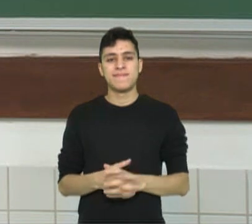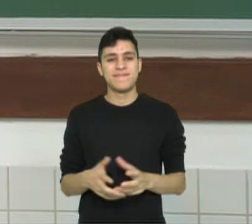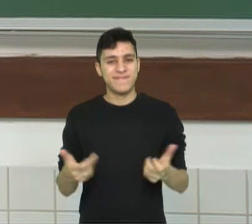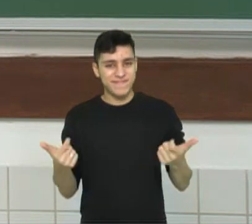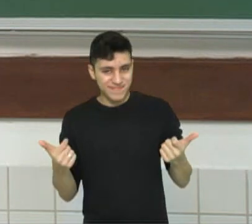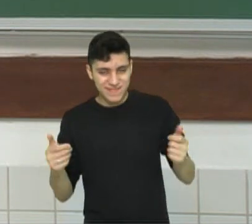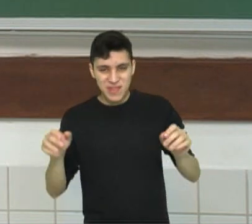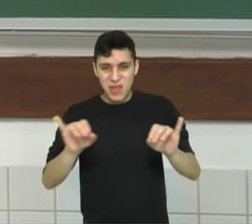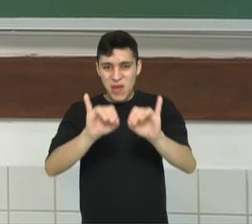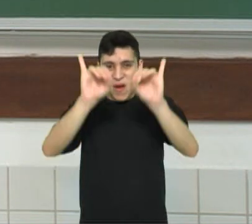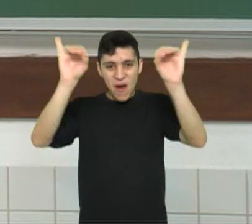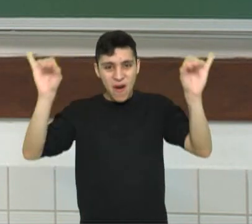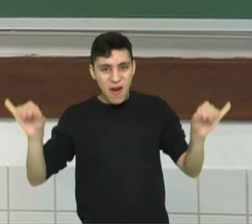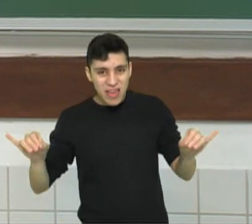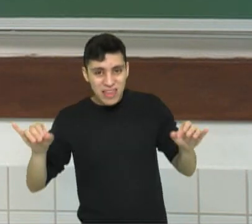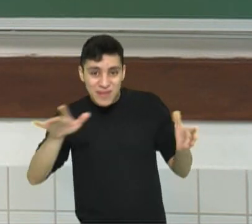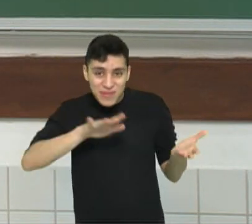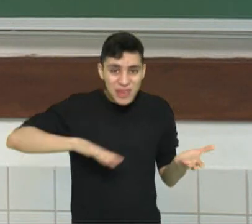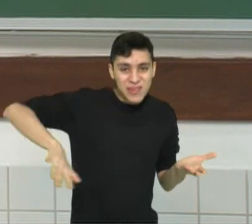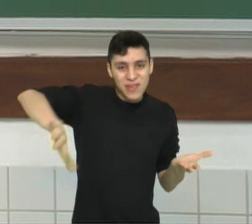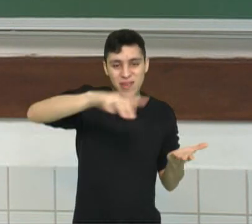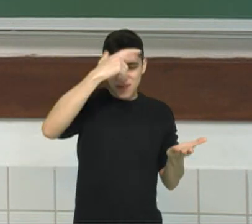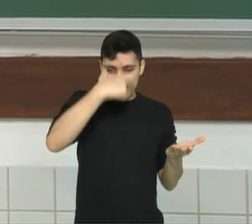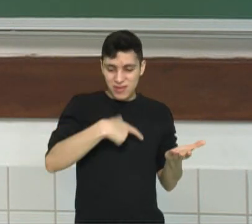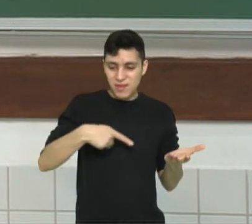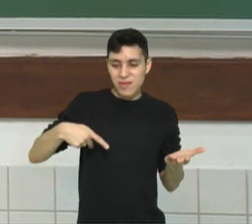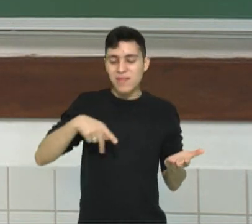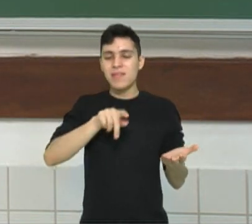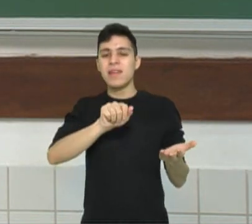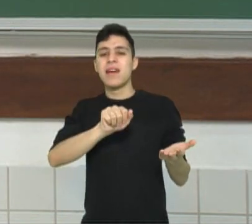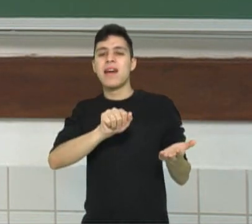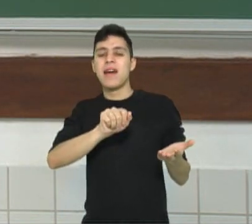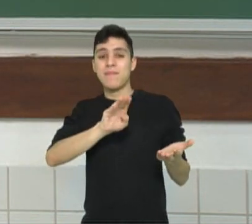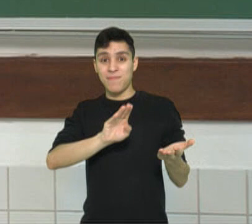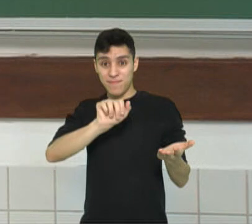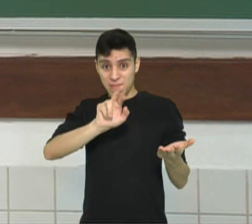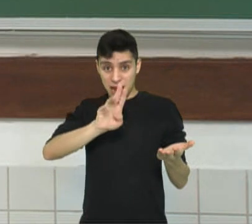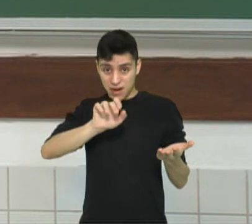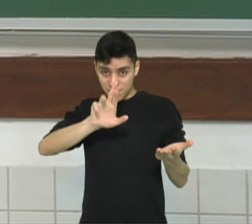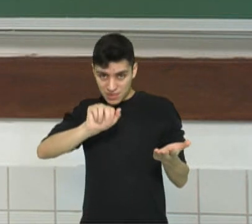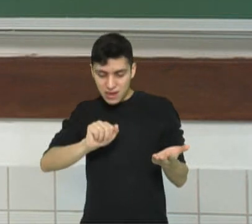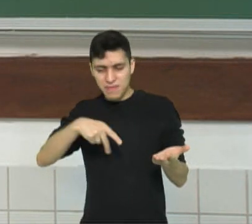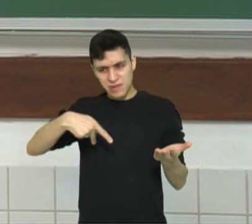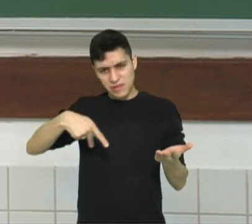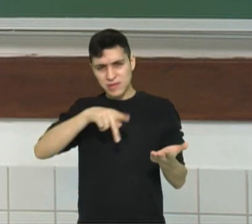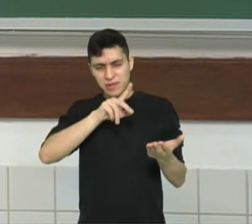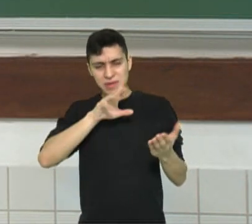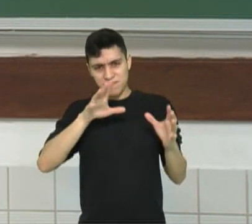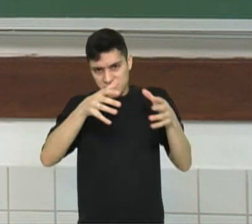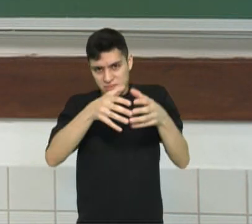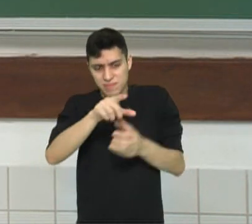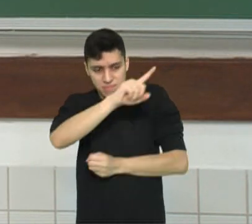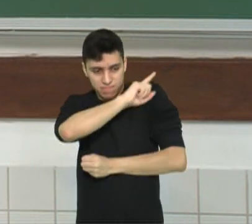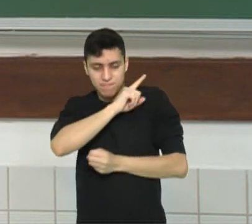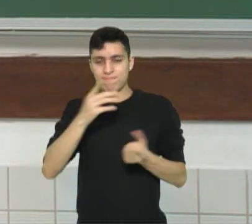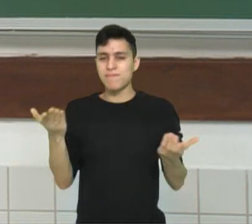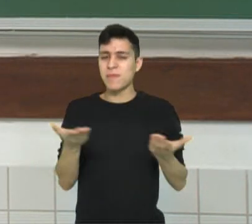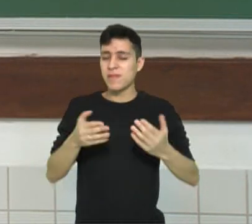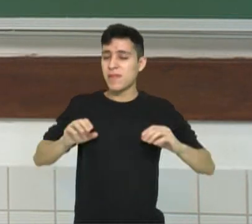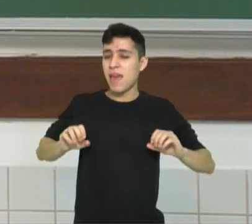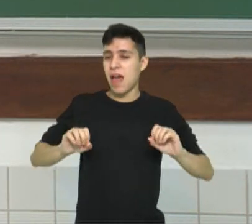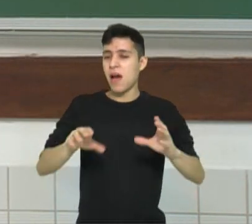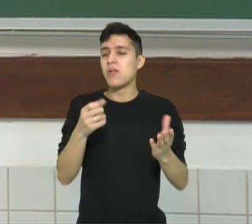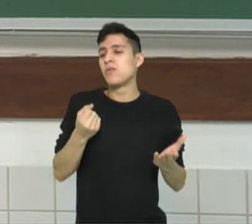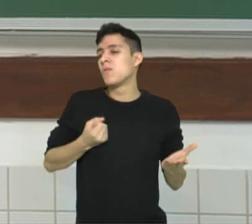Oi, pessoal! Eu sou a professora Bárbara, a professora de vocês da primeira série, e nós estamos aqui para a nossa aula